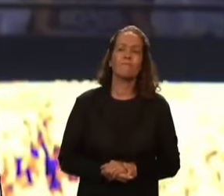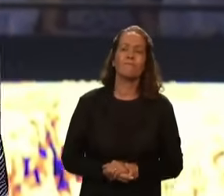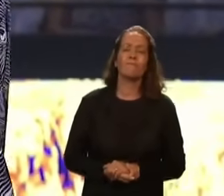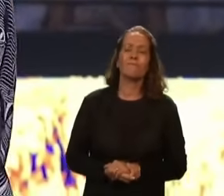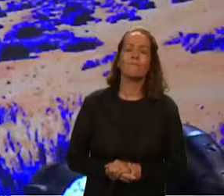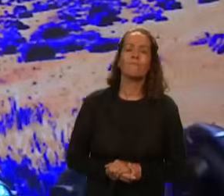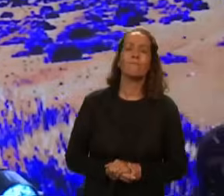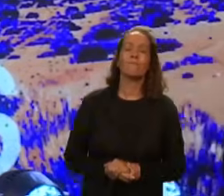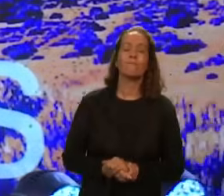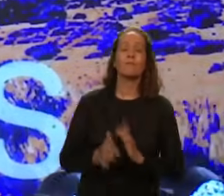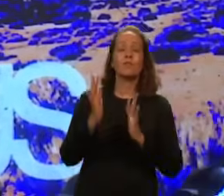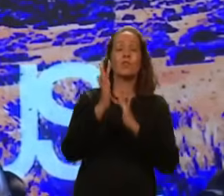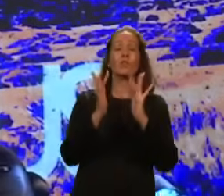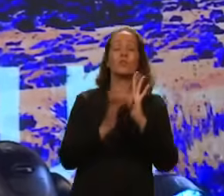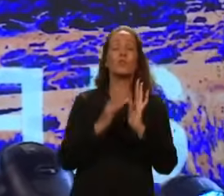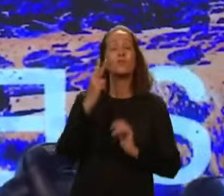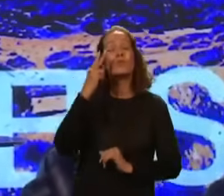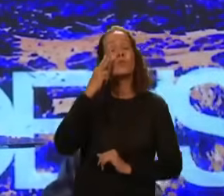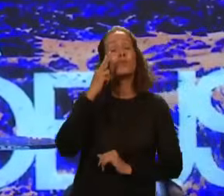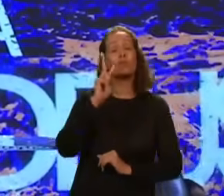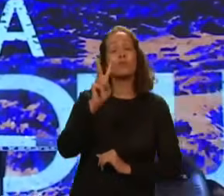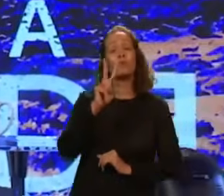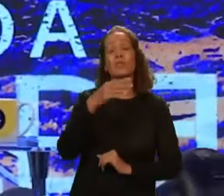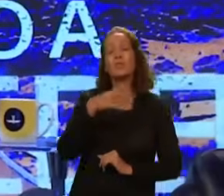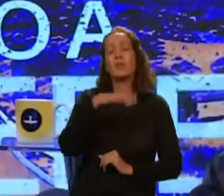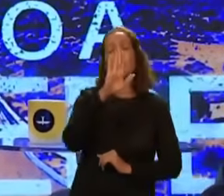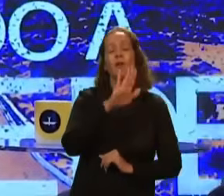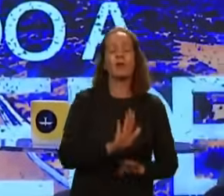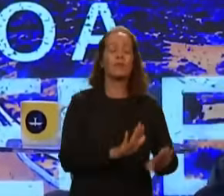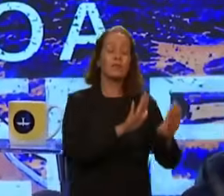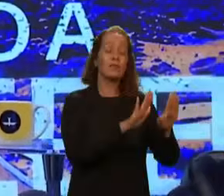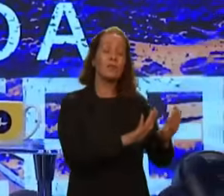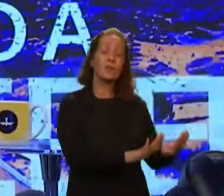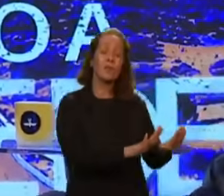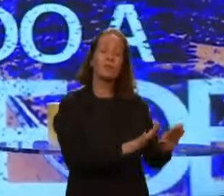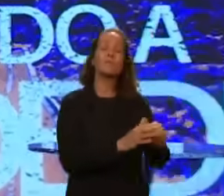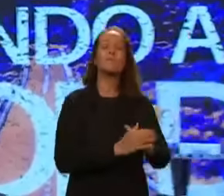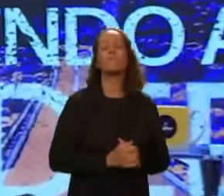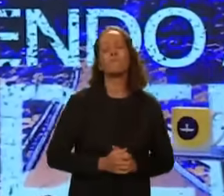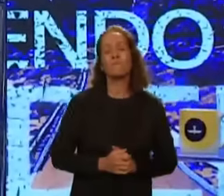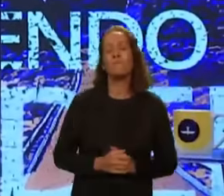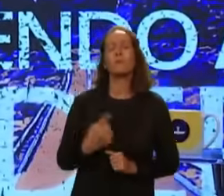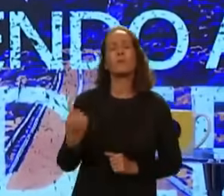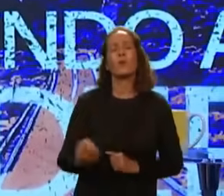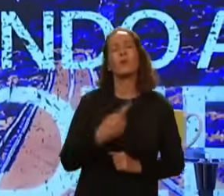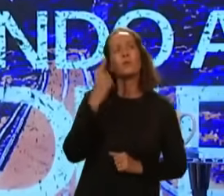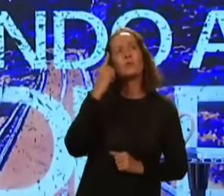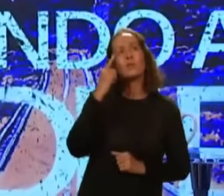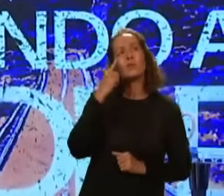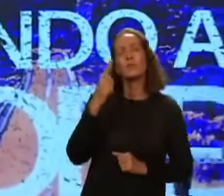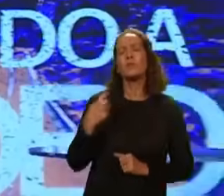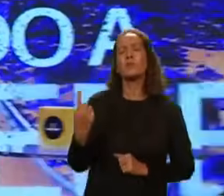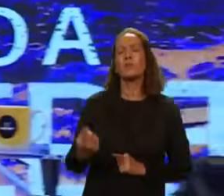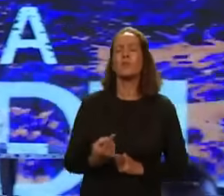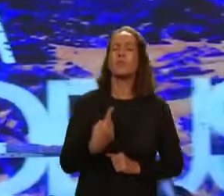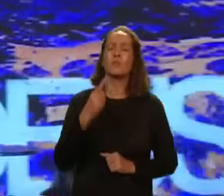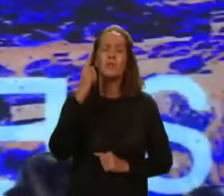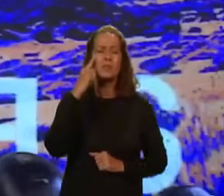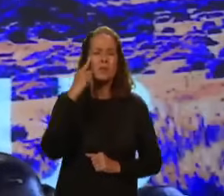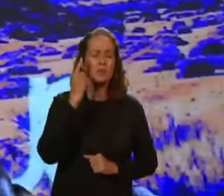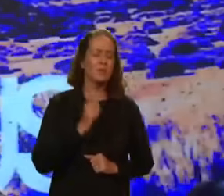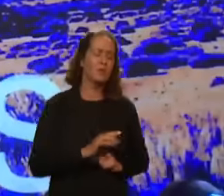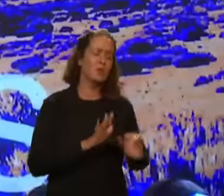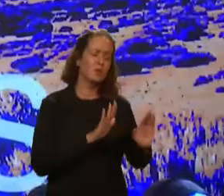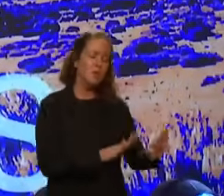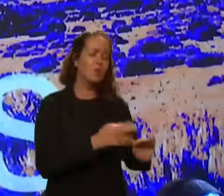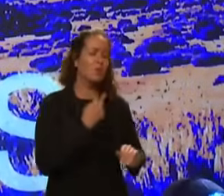Deliberadamente ele ficou 2 dias a mais, onde ele não devia ter ficado. Nós achamos que ele não devia ter ficado. Quando ele chegou lá,